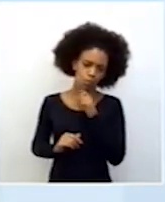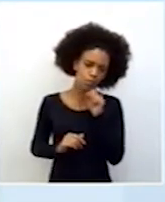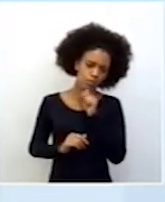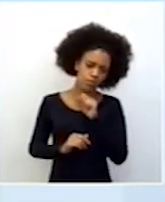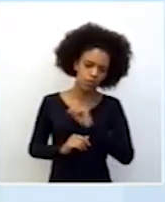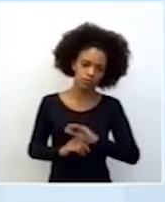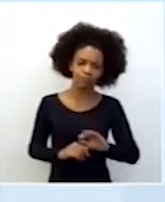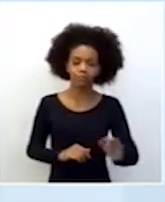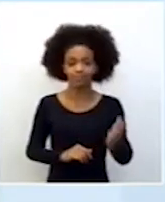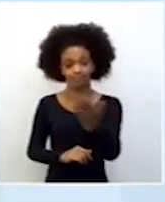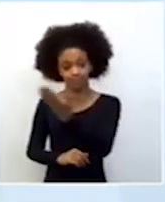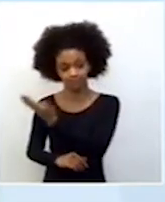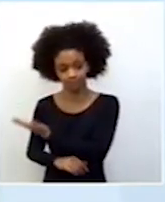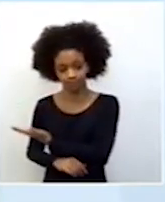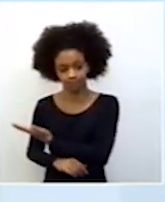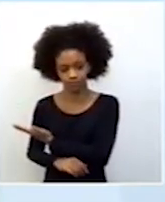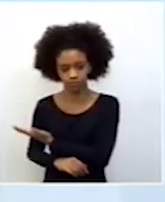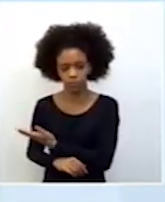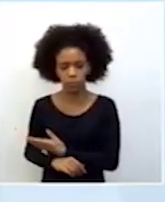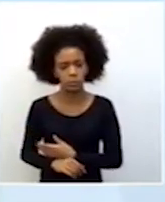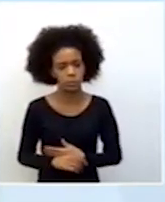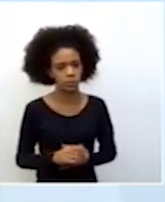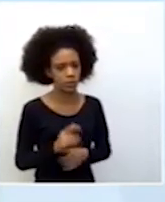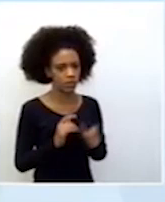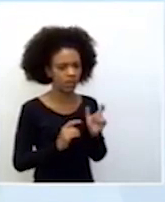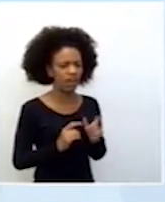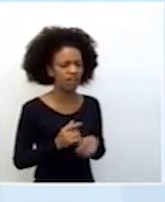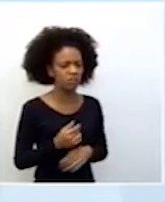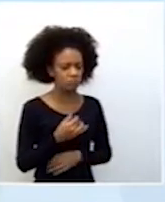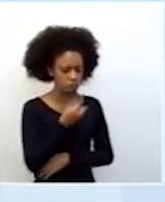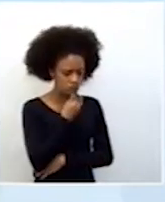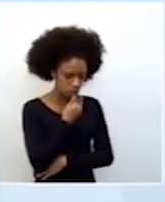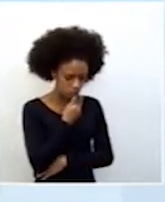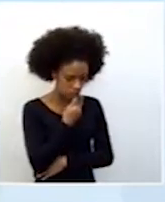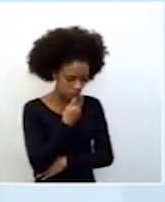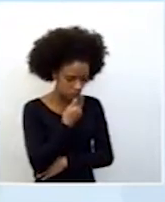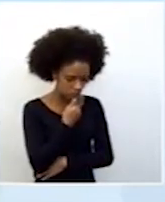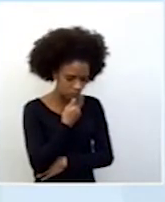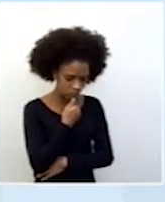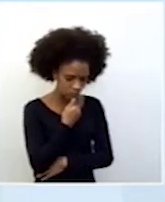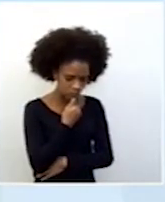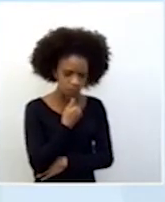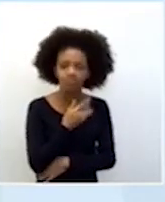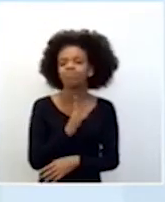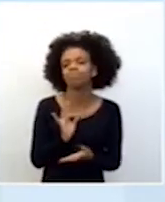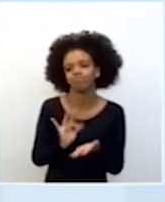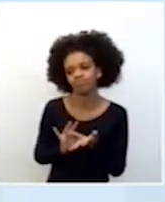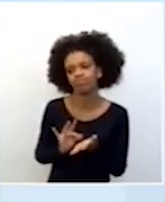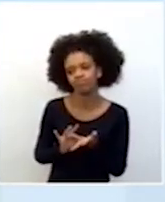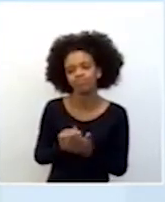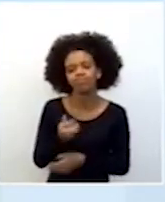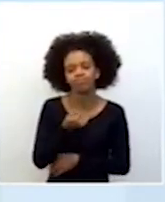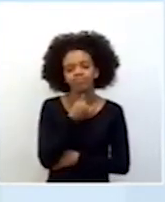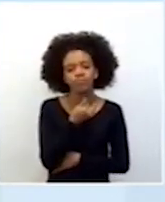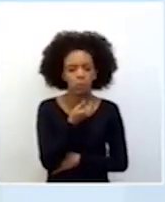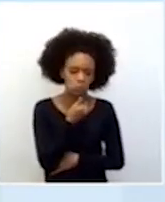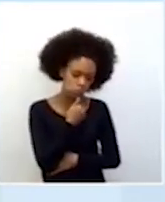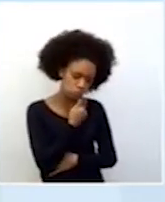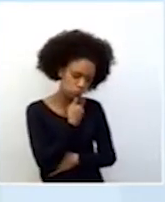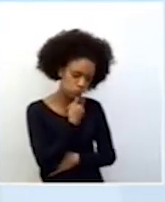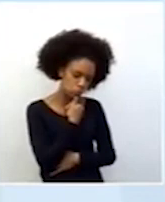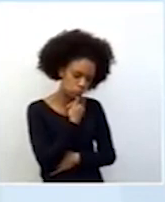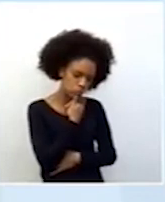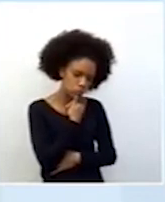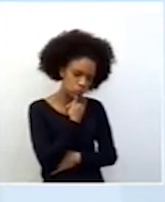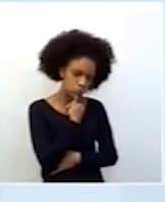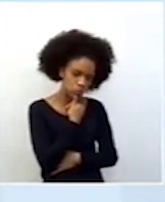esquerda. Esse senhor está com uma cara de... Ele está triste. Não está triste, Mauro? Sim, muito. Ele está triste. Ele é